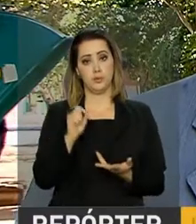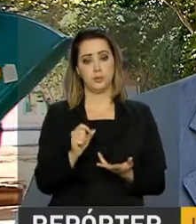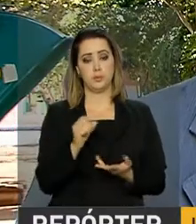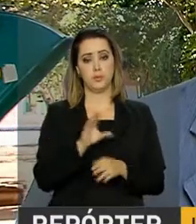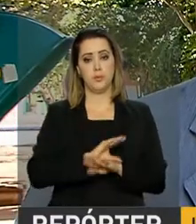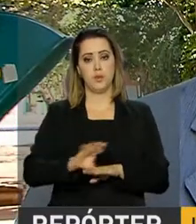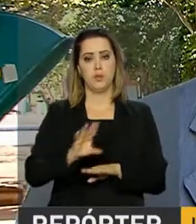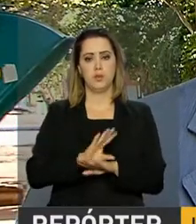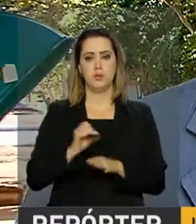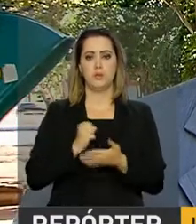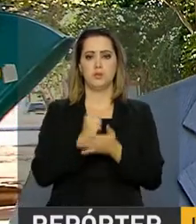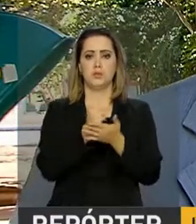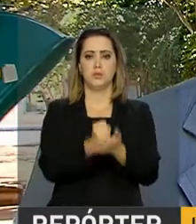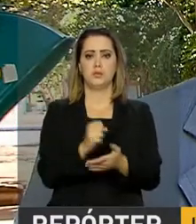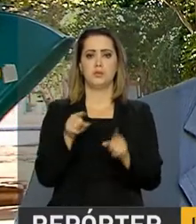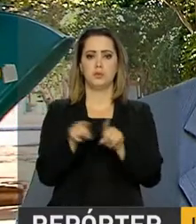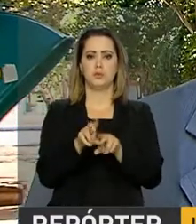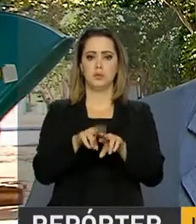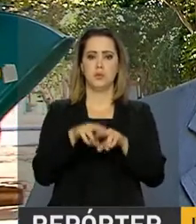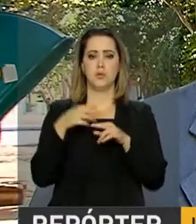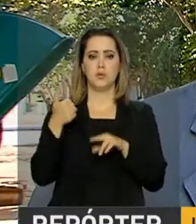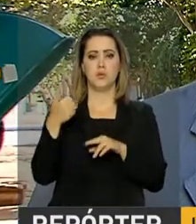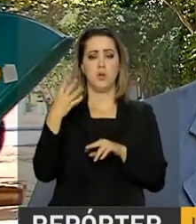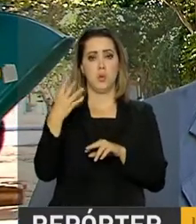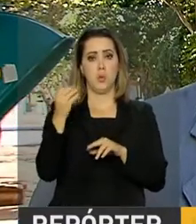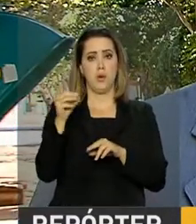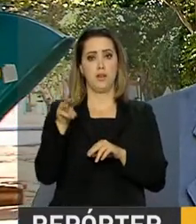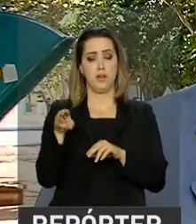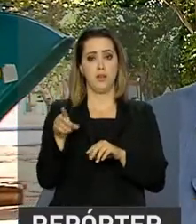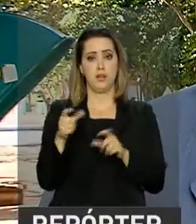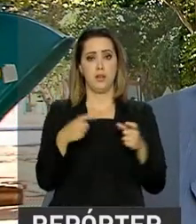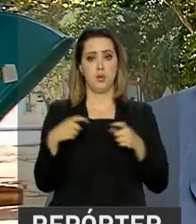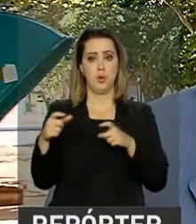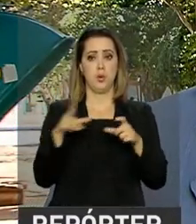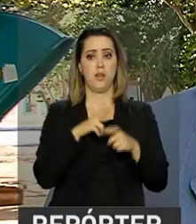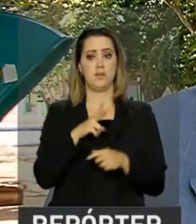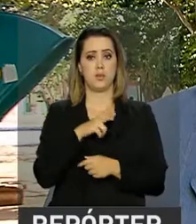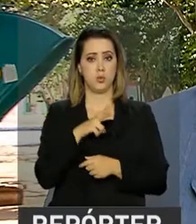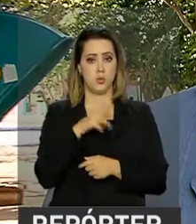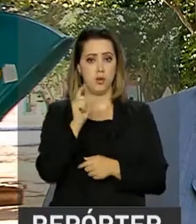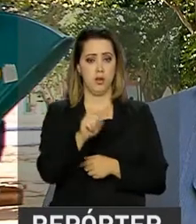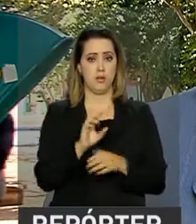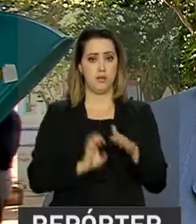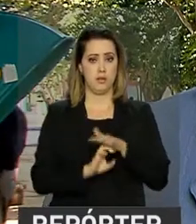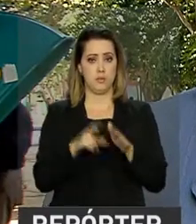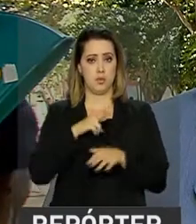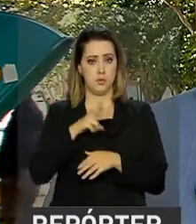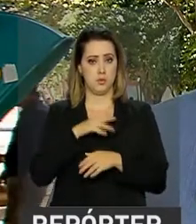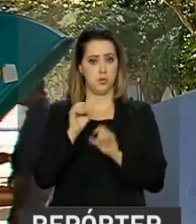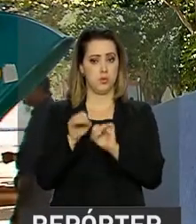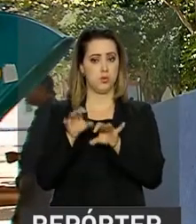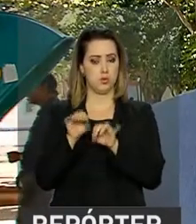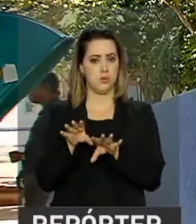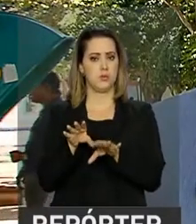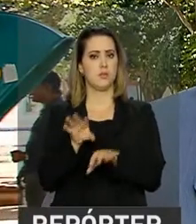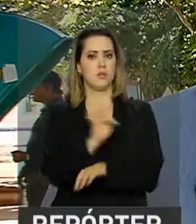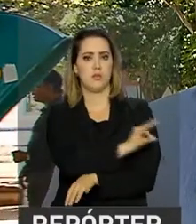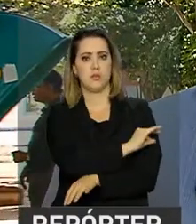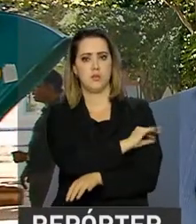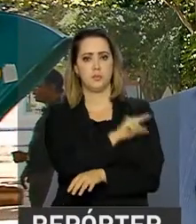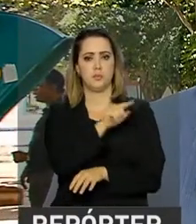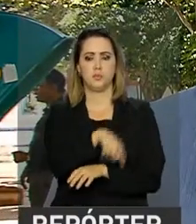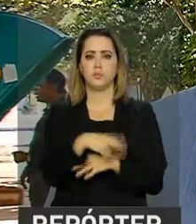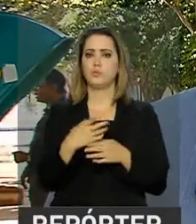os cursos são ofertados por cerca de 40 instituições privadas de educação profissional e tecnológica,